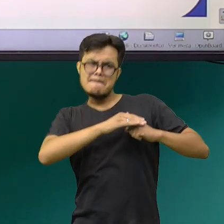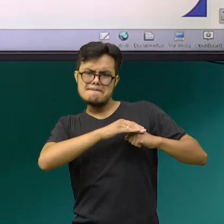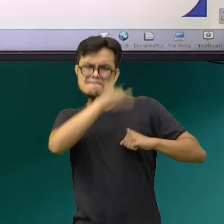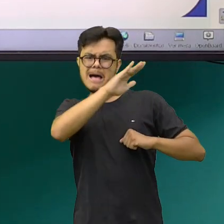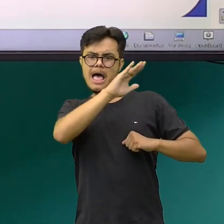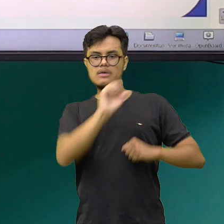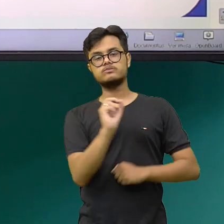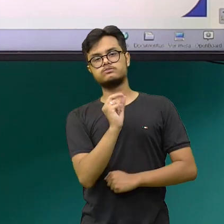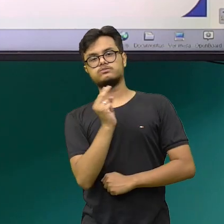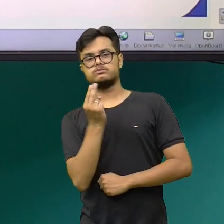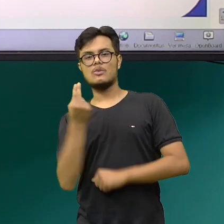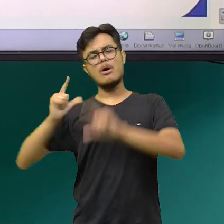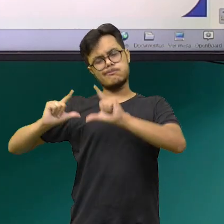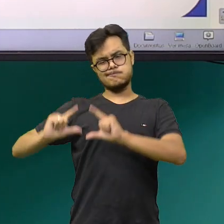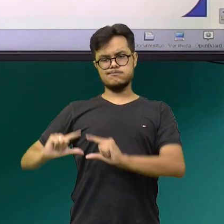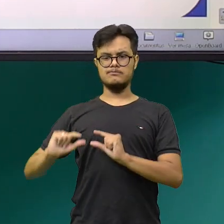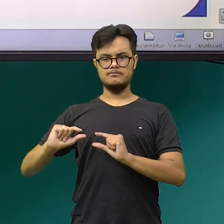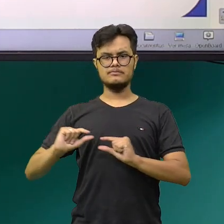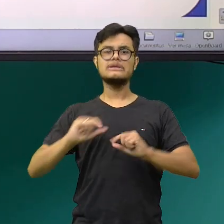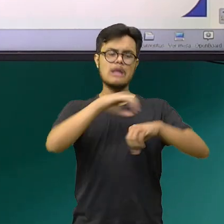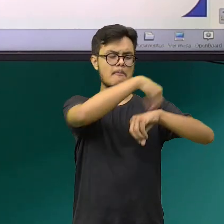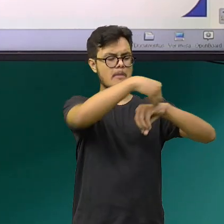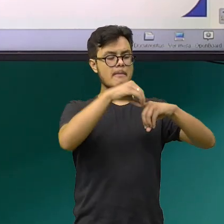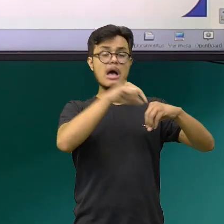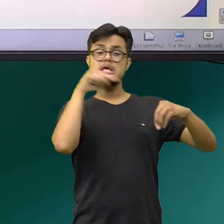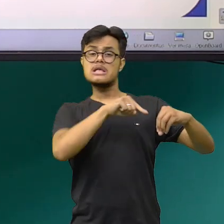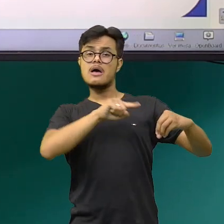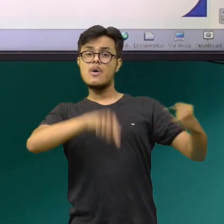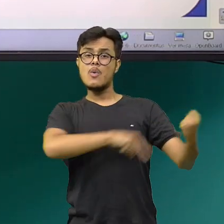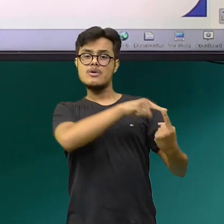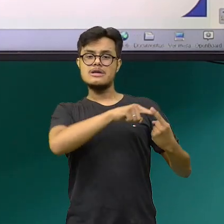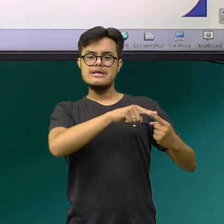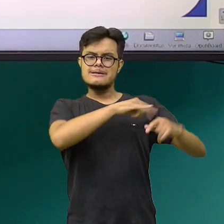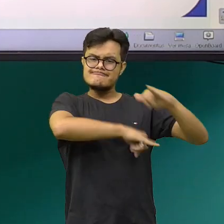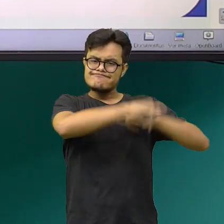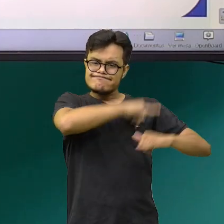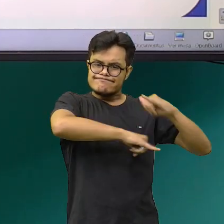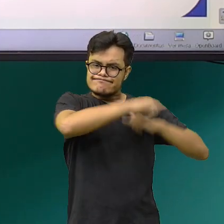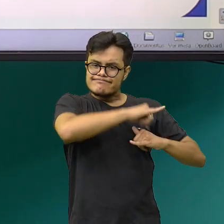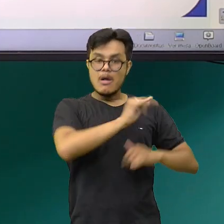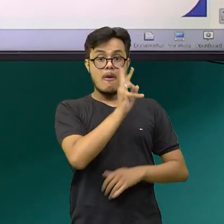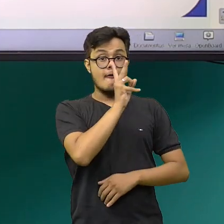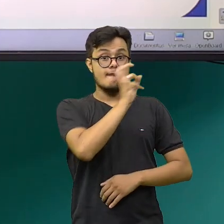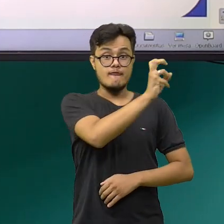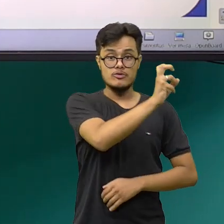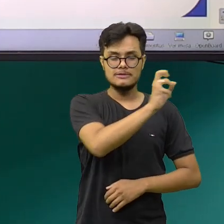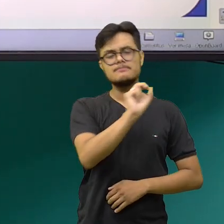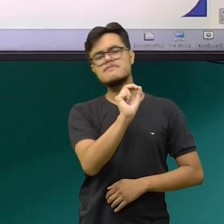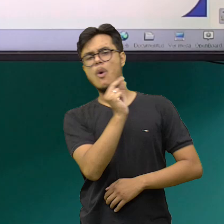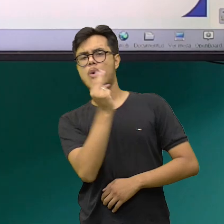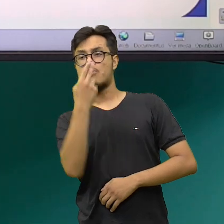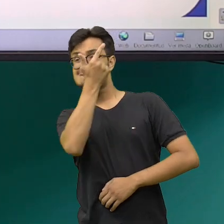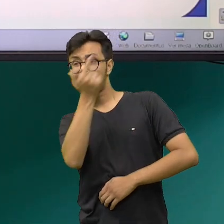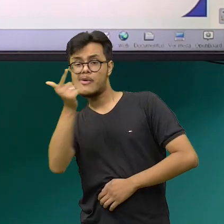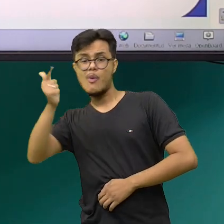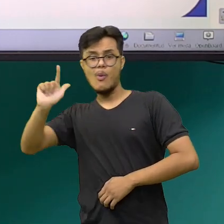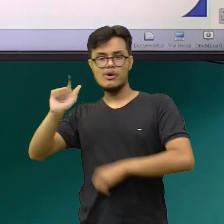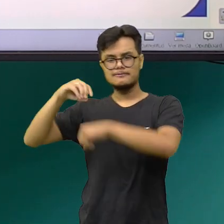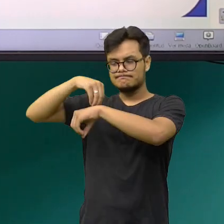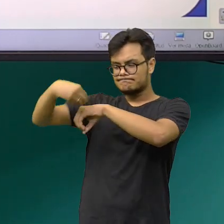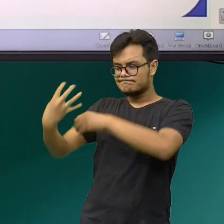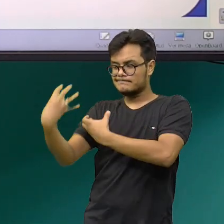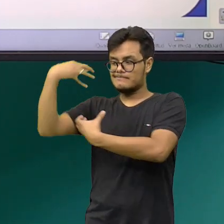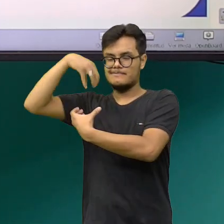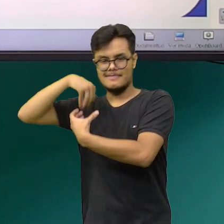as células, produção de energia, ou guardado na forma de glicogênio. Isso, se eu